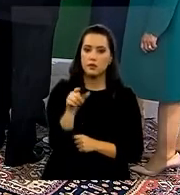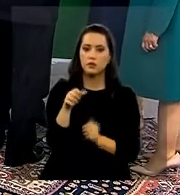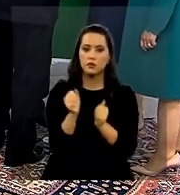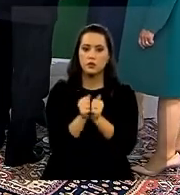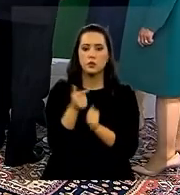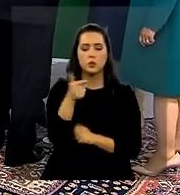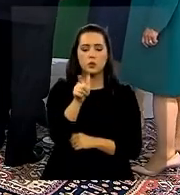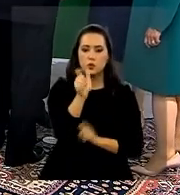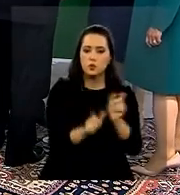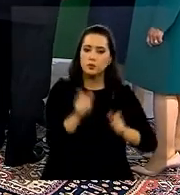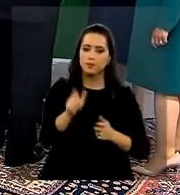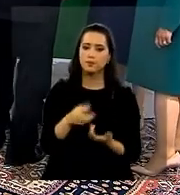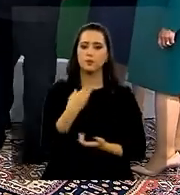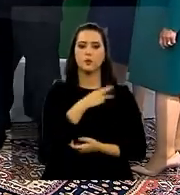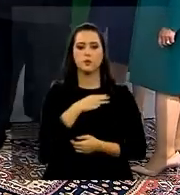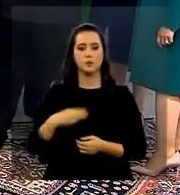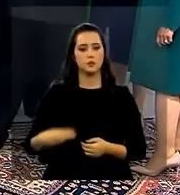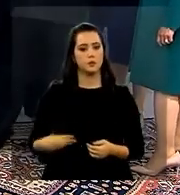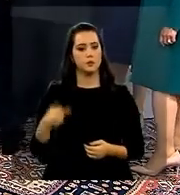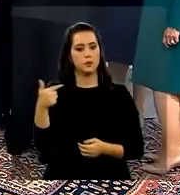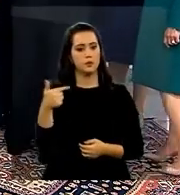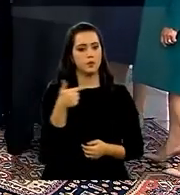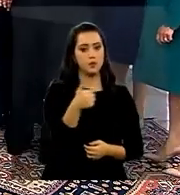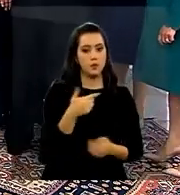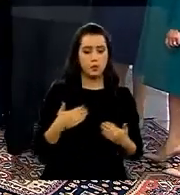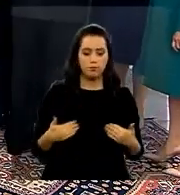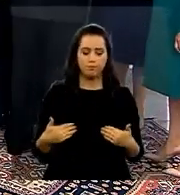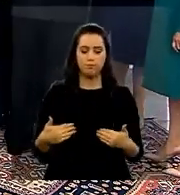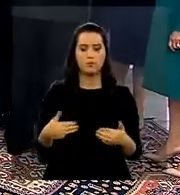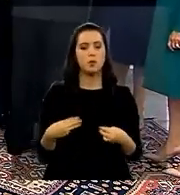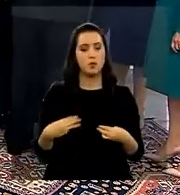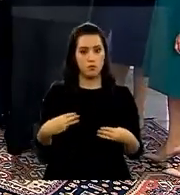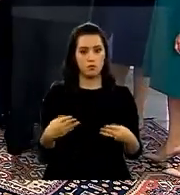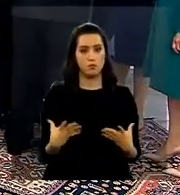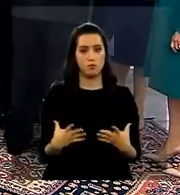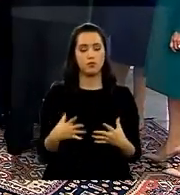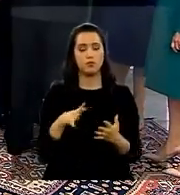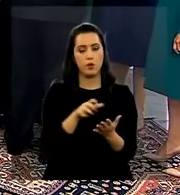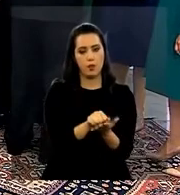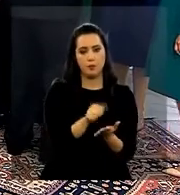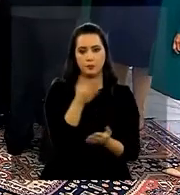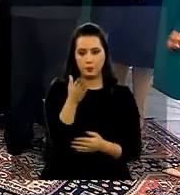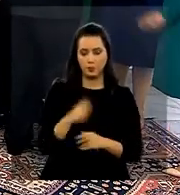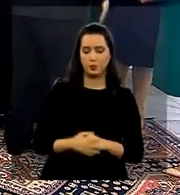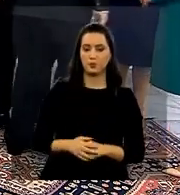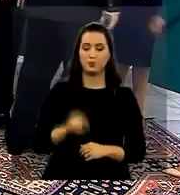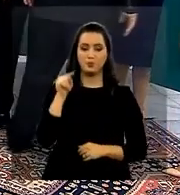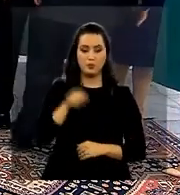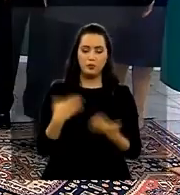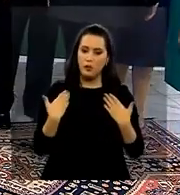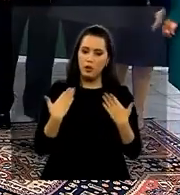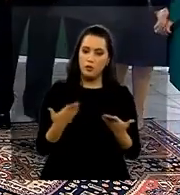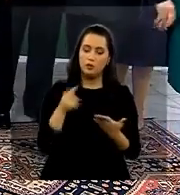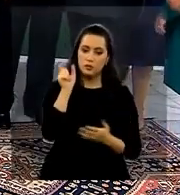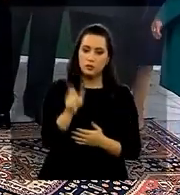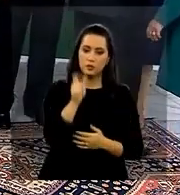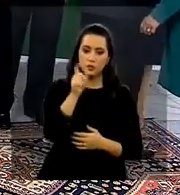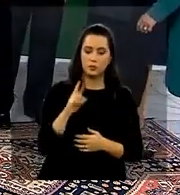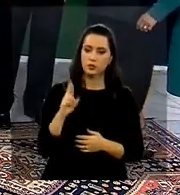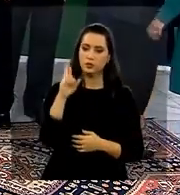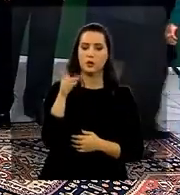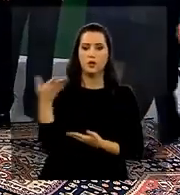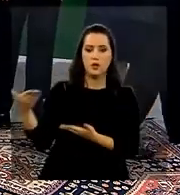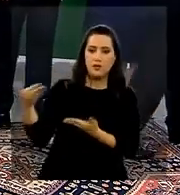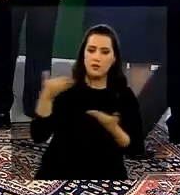os outros 22 ministros. Essas são as autoridades estrangeiras que vieram